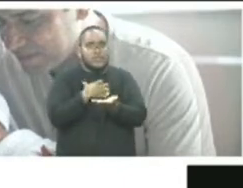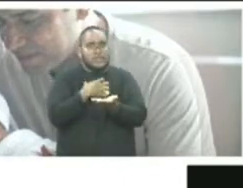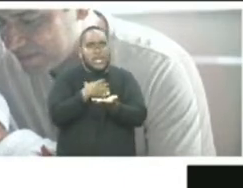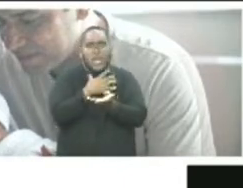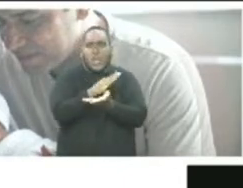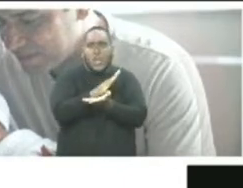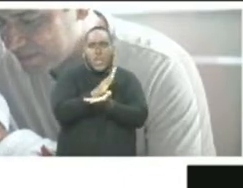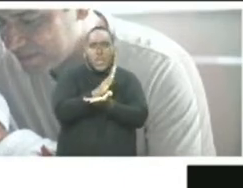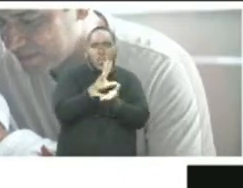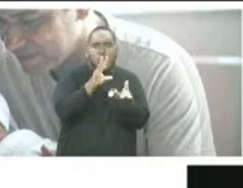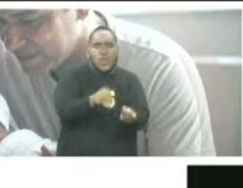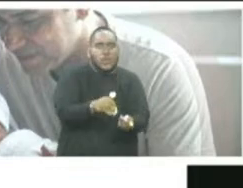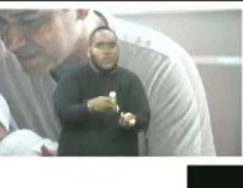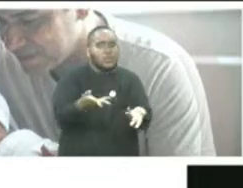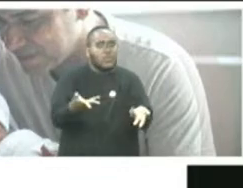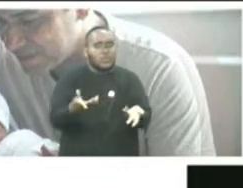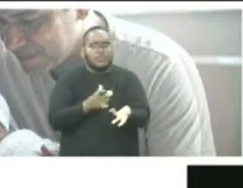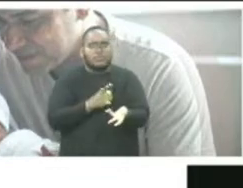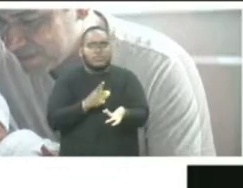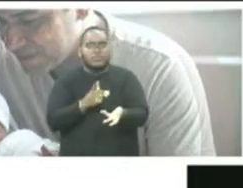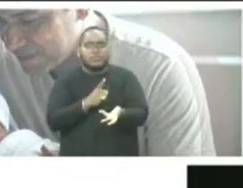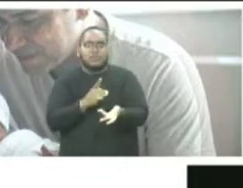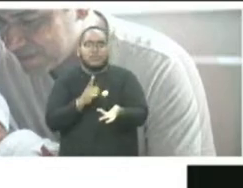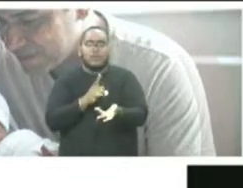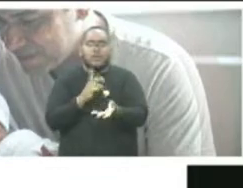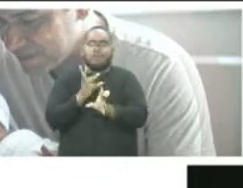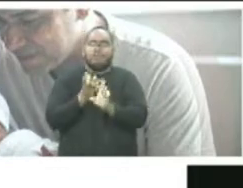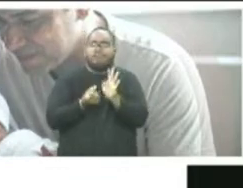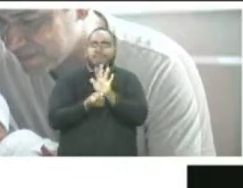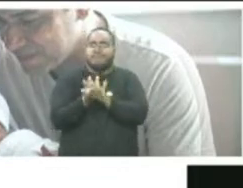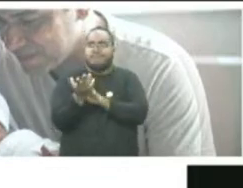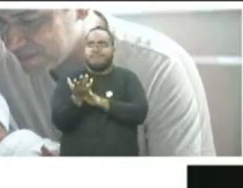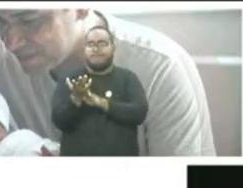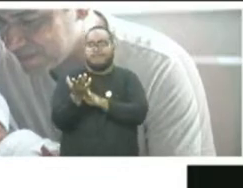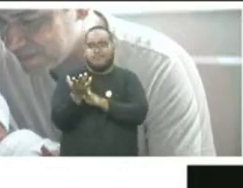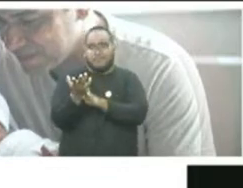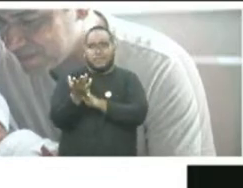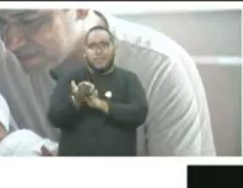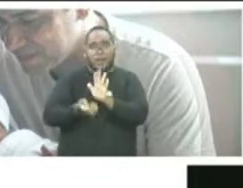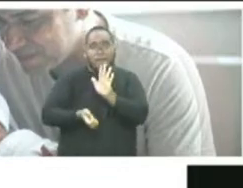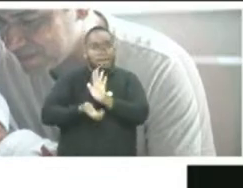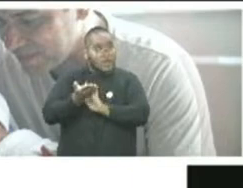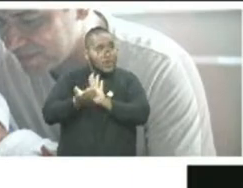uma quantidade de produção científica